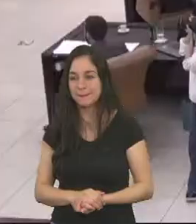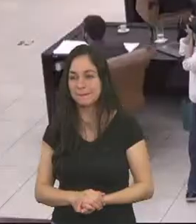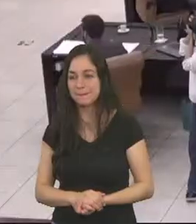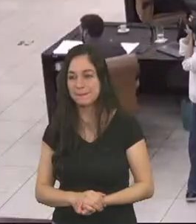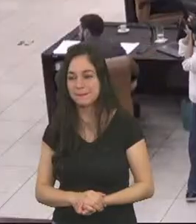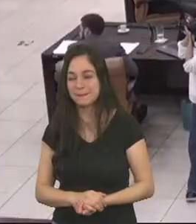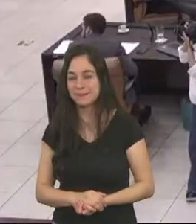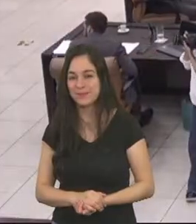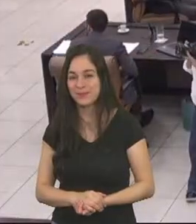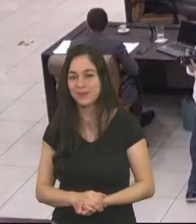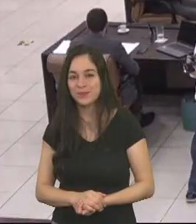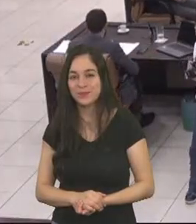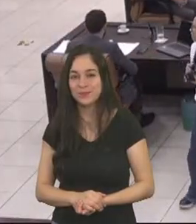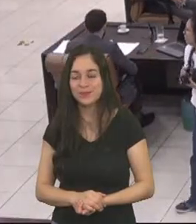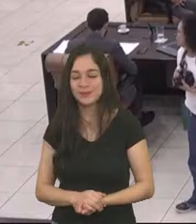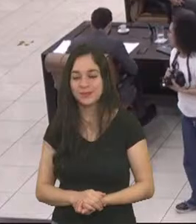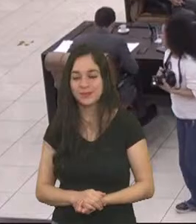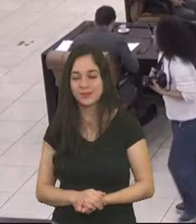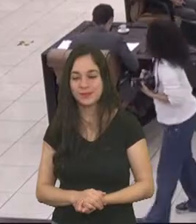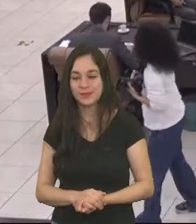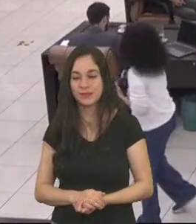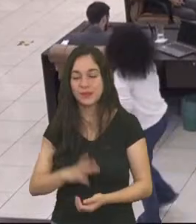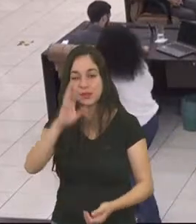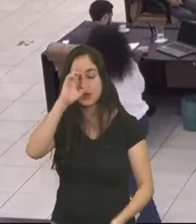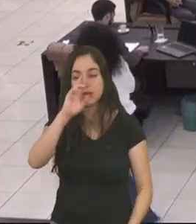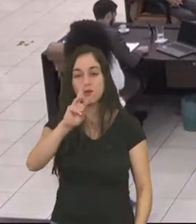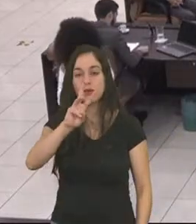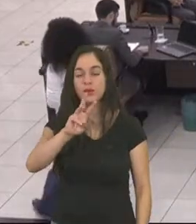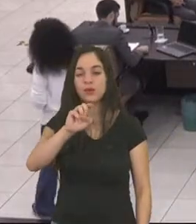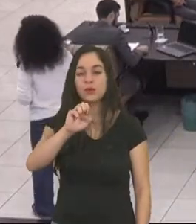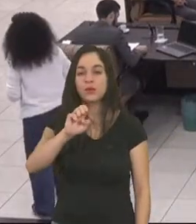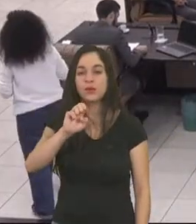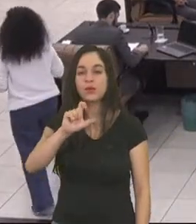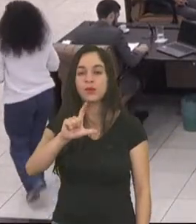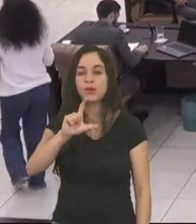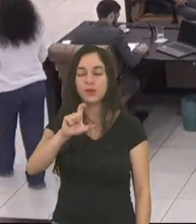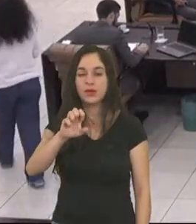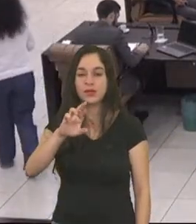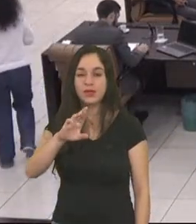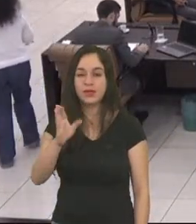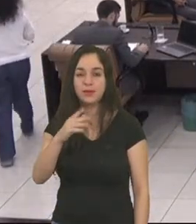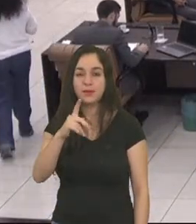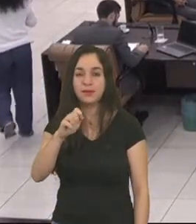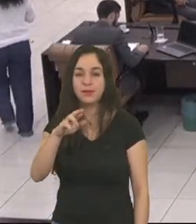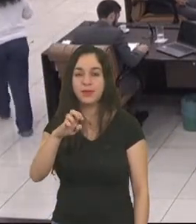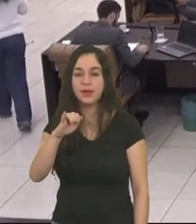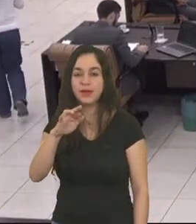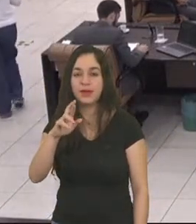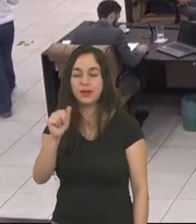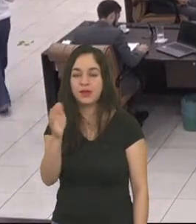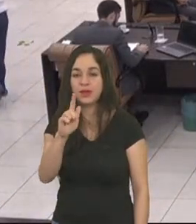Agradeço a exposição feita pelo senhor Weller Pereira Gonçalves. Nesse